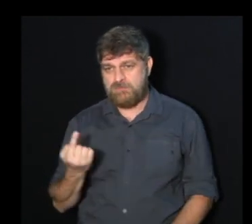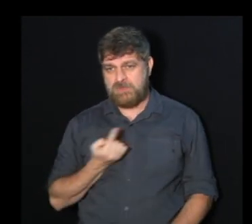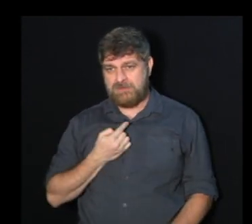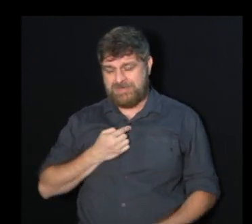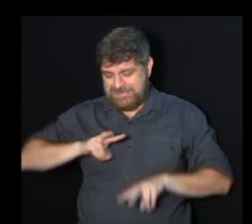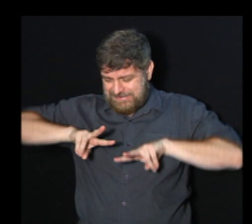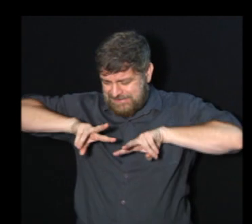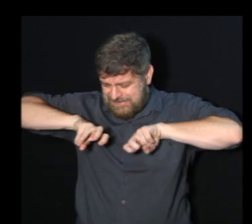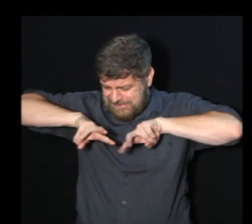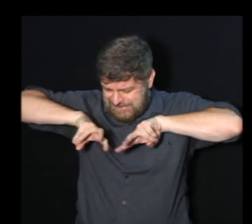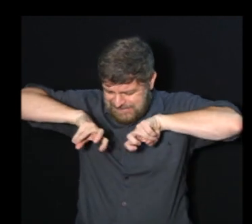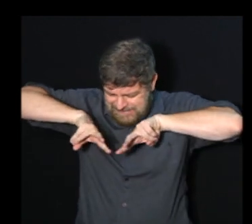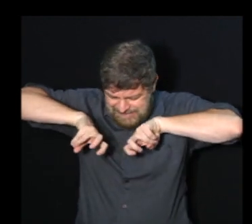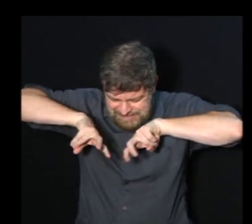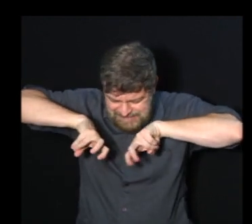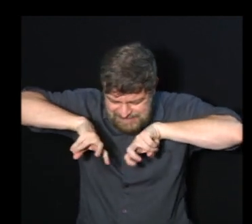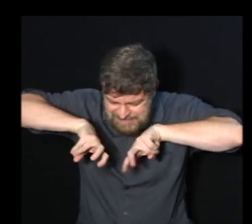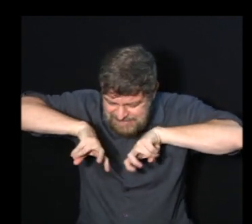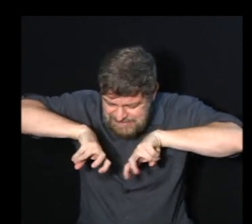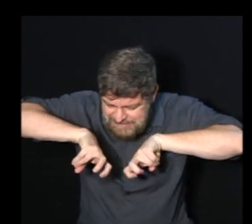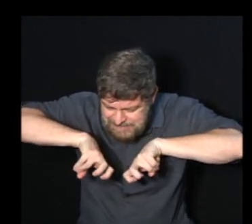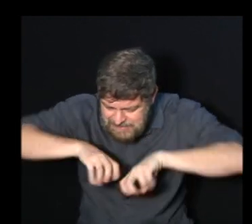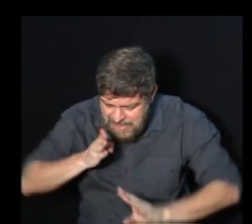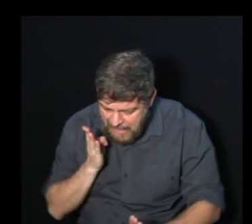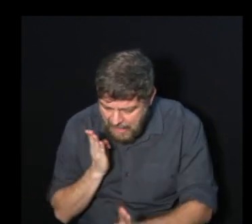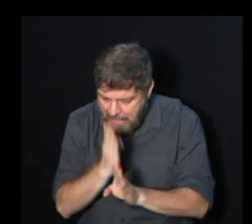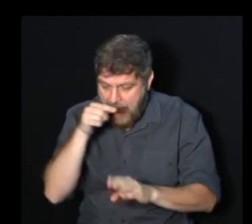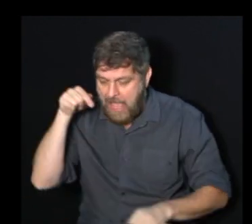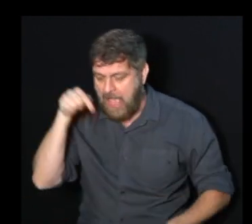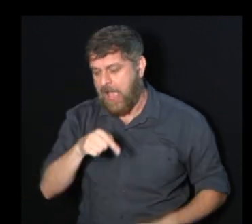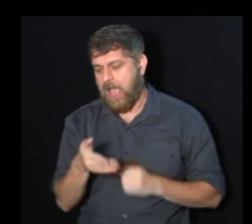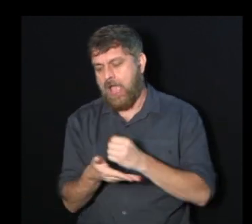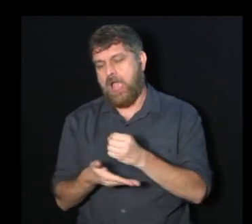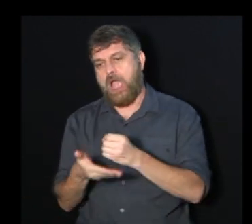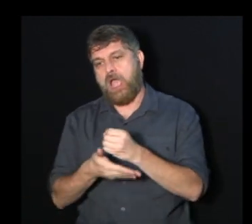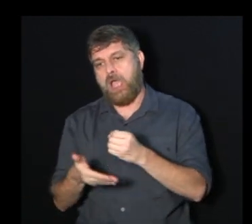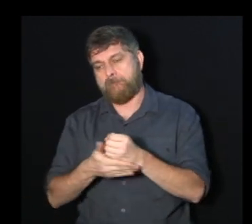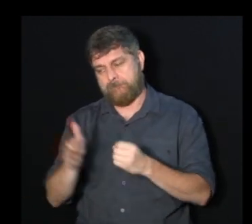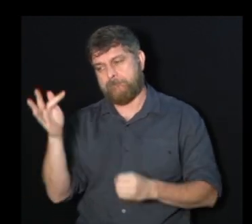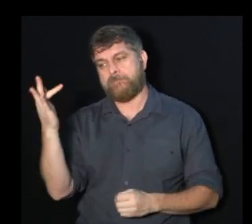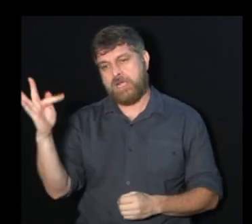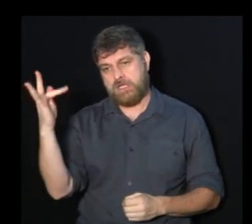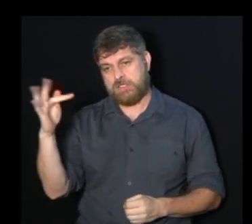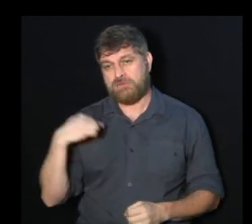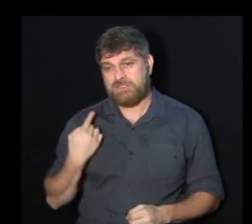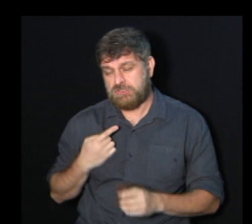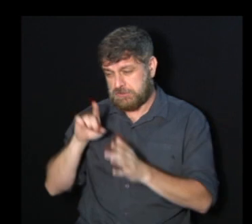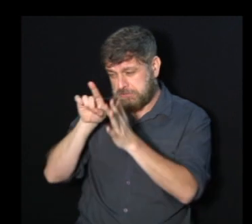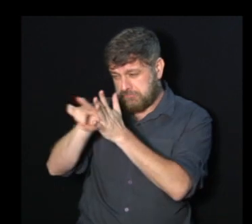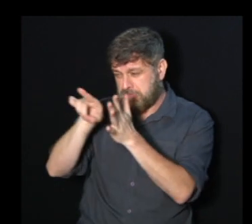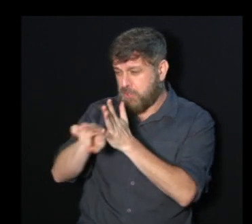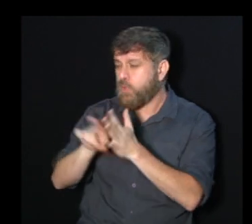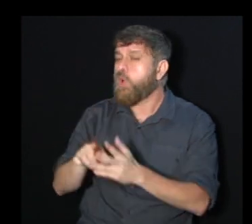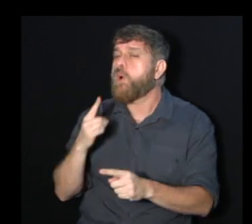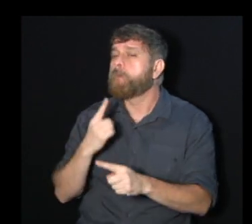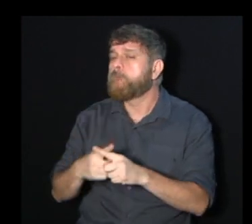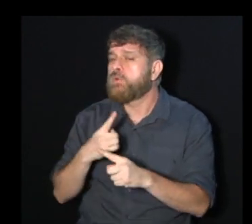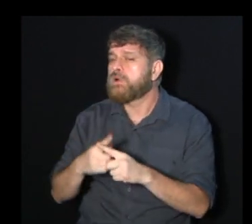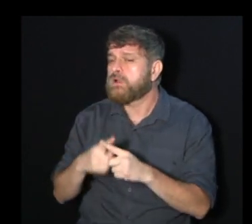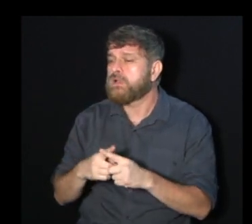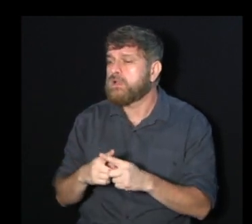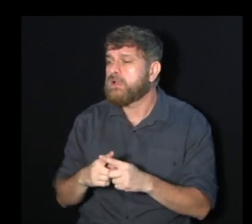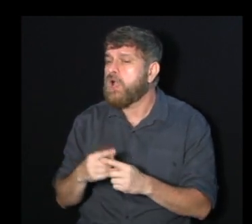na patologia e matasse ali o mal pela raiz, né? Então, a gente tem que perguntar por que